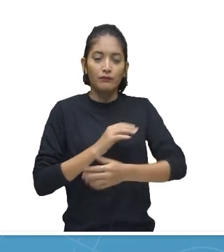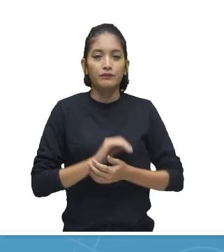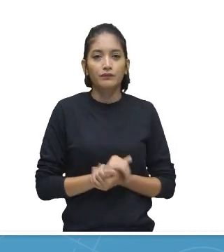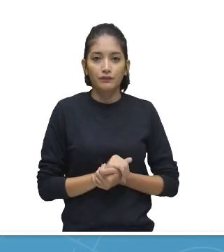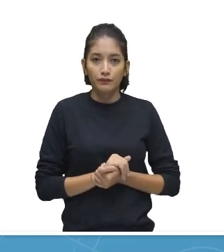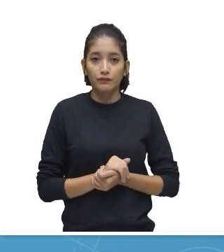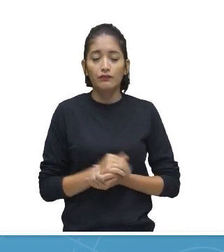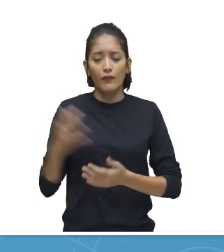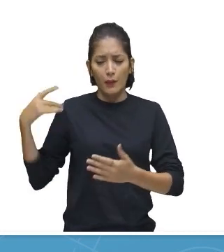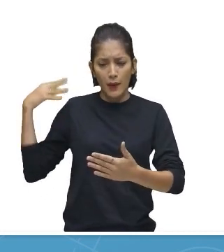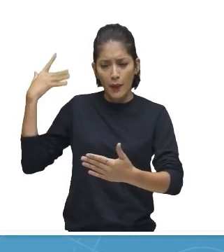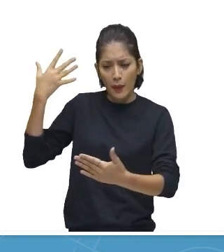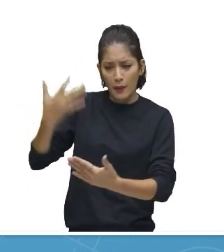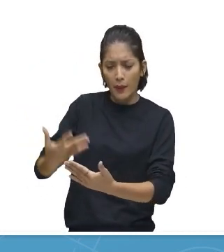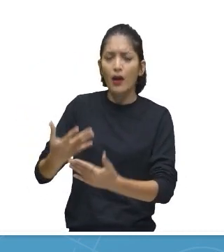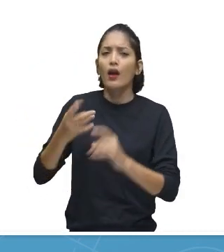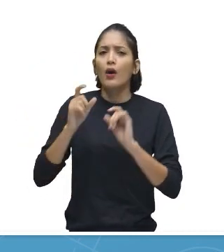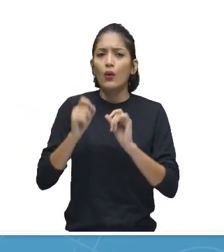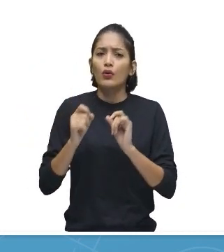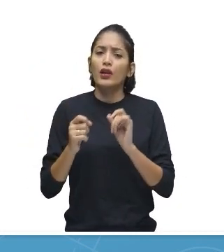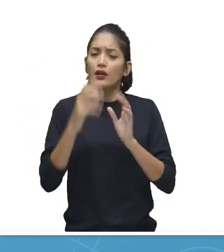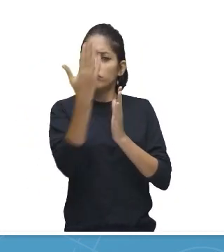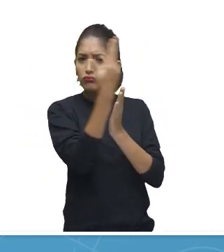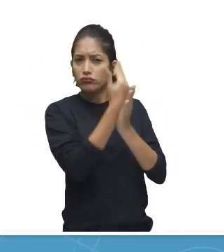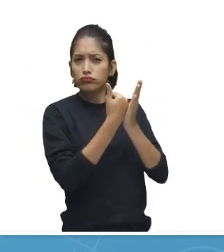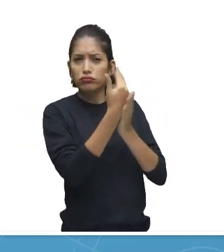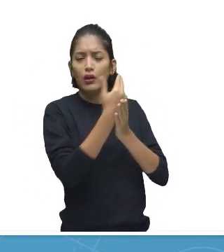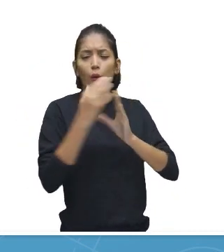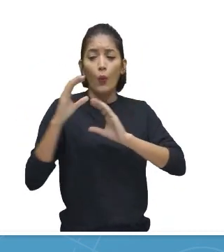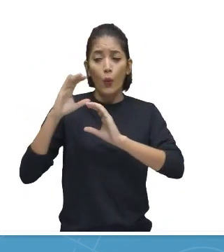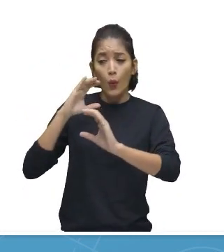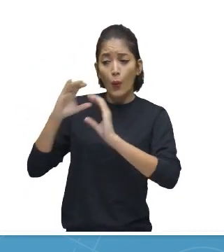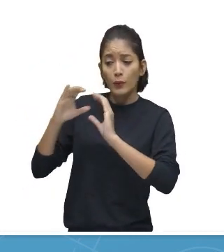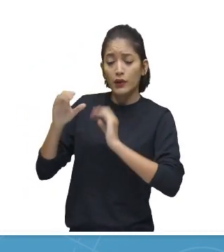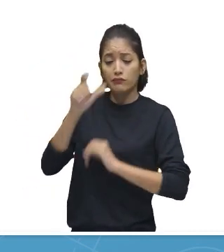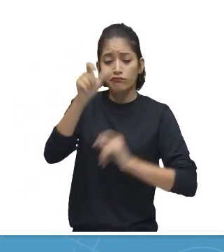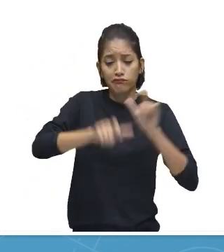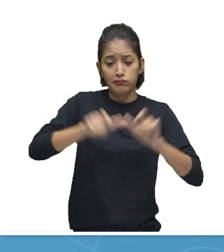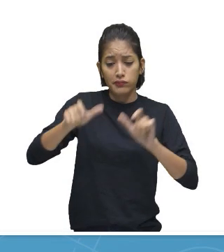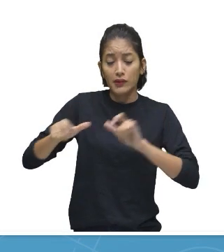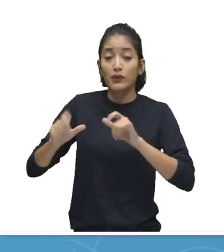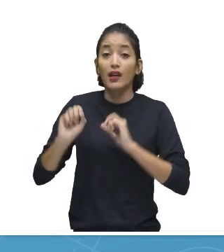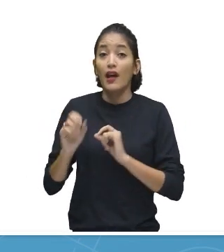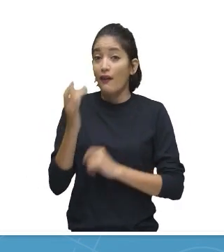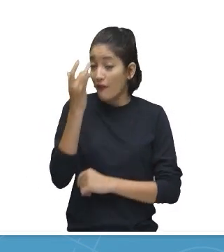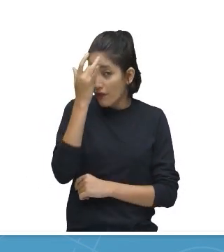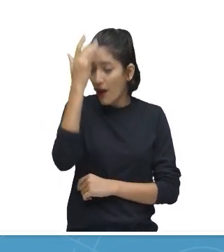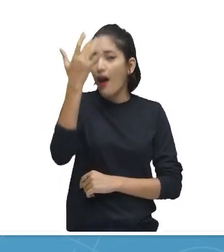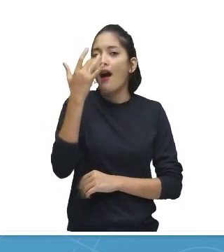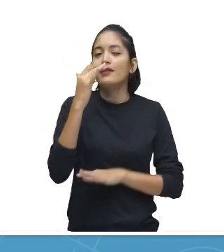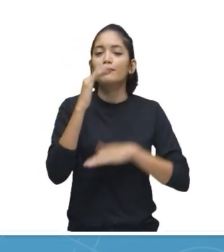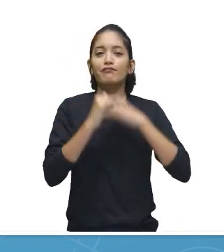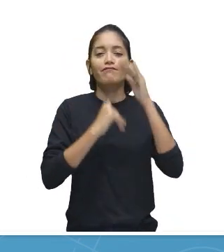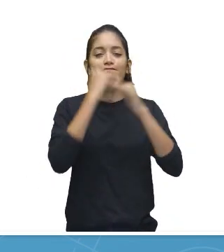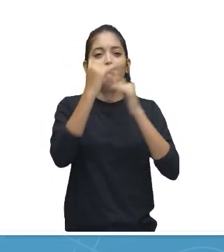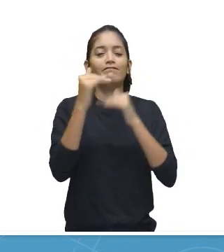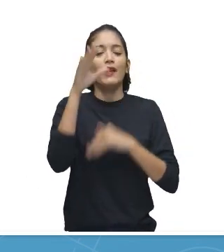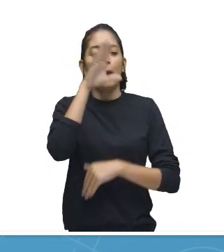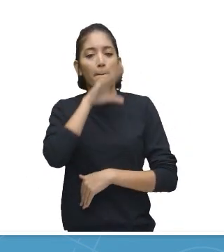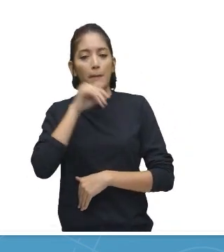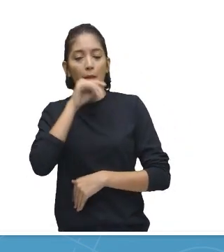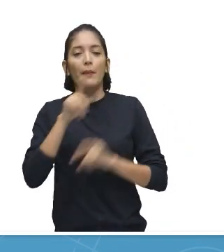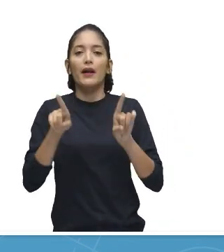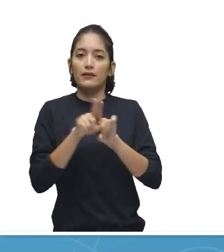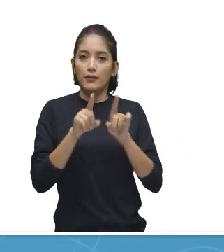o desenho surgiu como forma de comunicação entre pessoas, facilitando o desenvolvimento de uma linguagem falada e